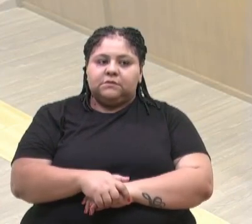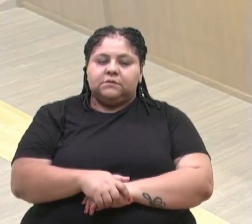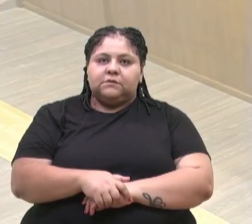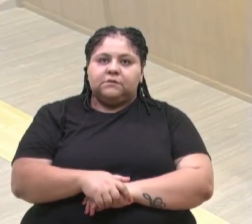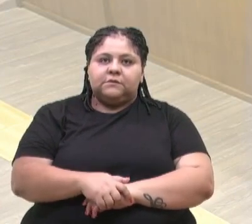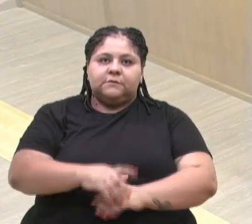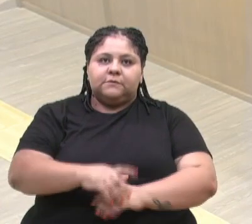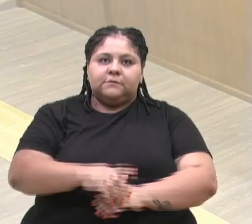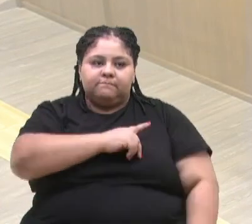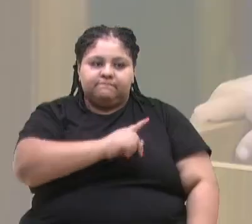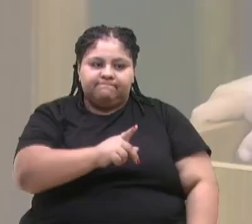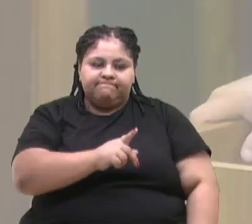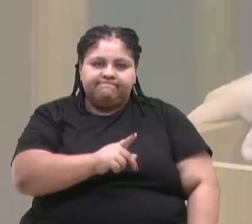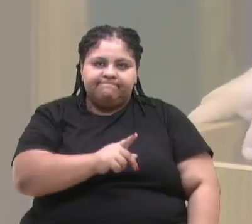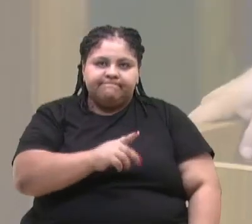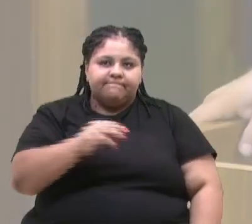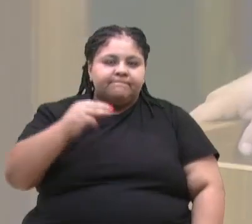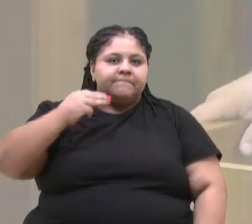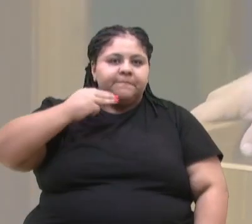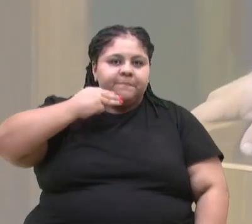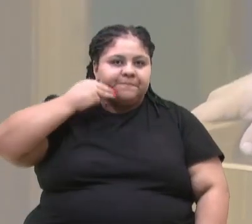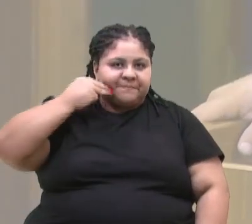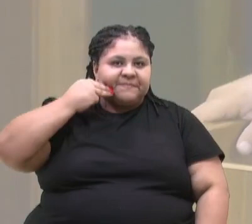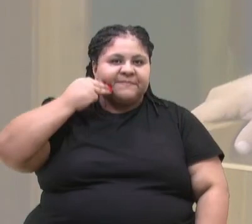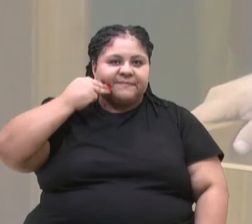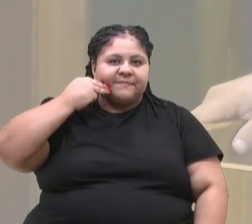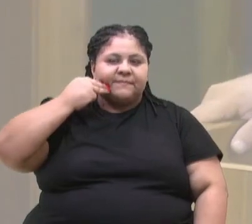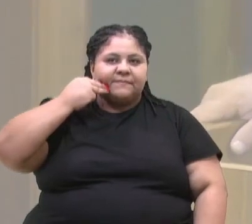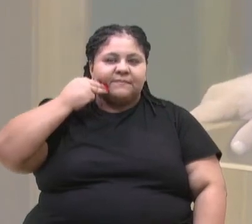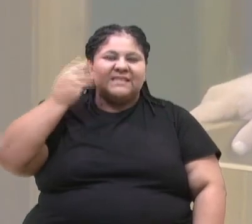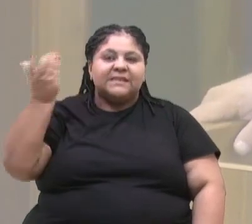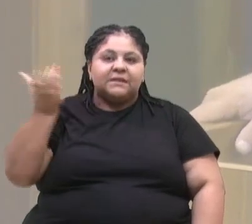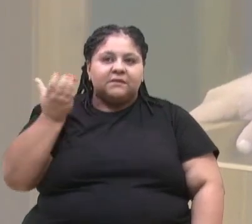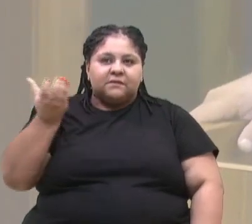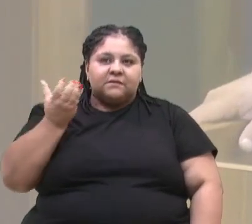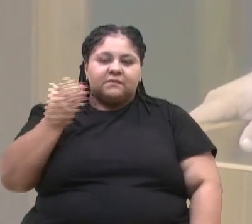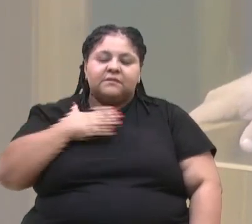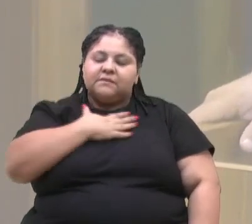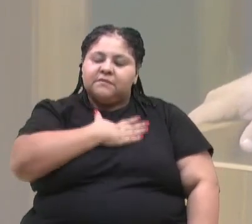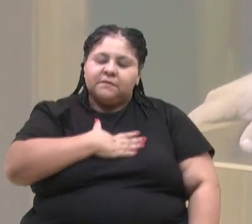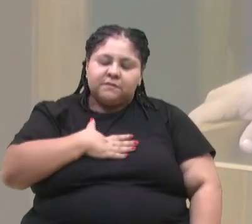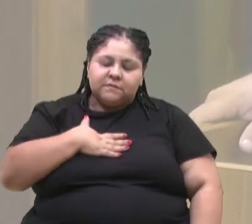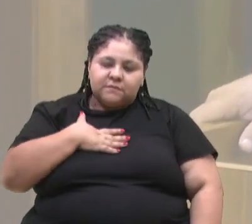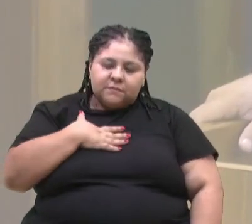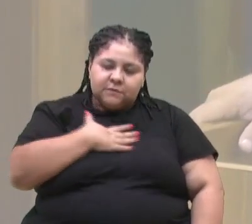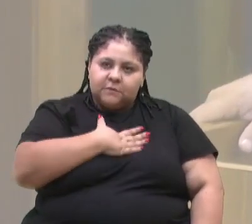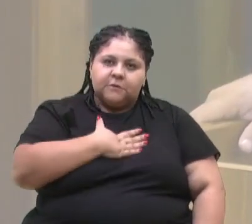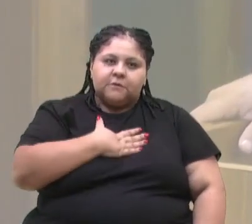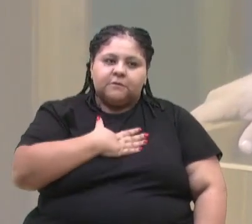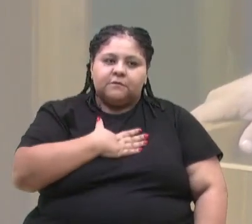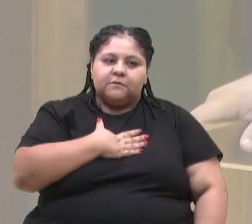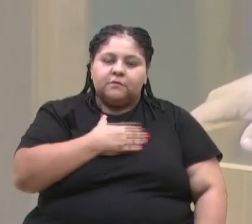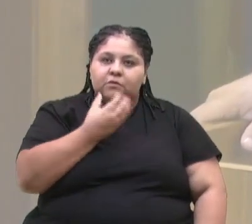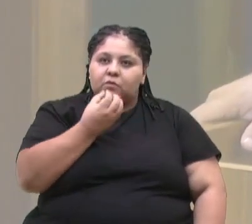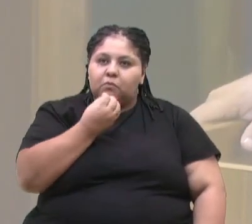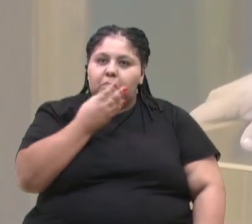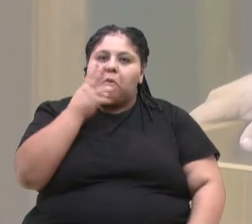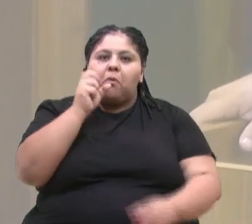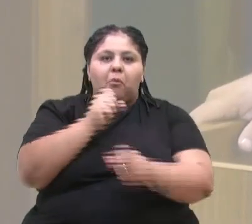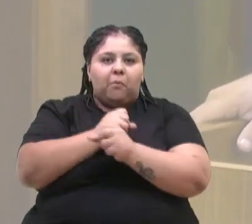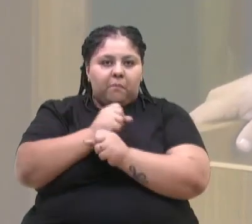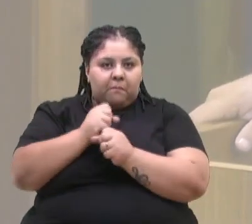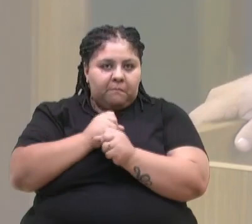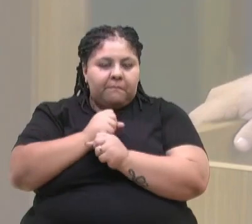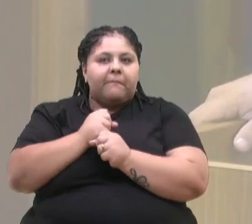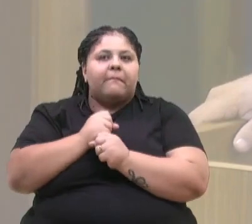Senhora presidente, vereadora Marisol, quero desejar um bom ano,